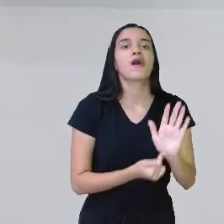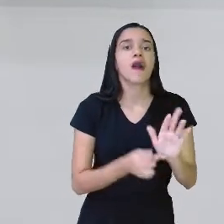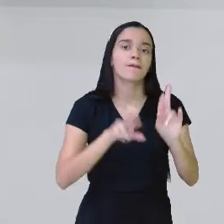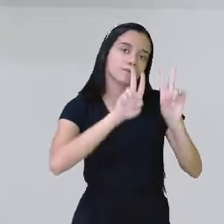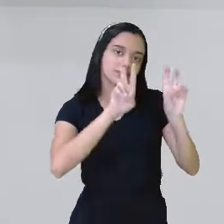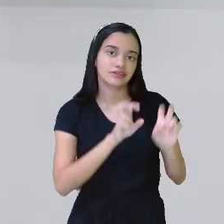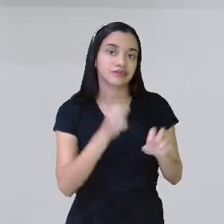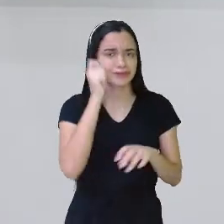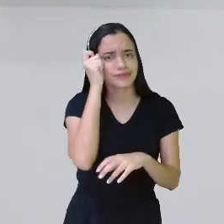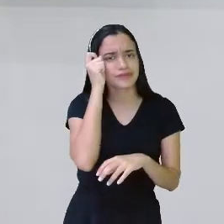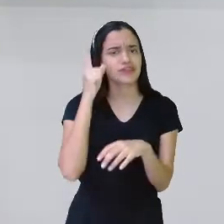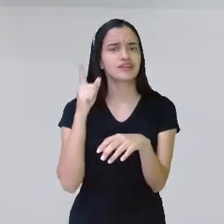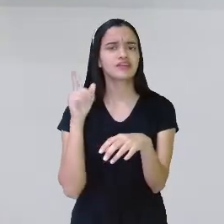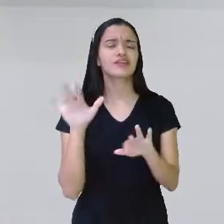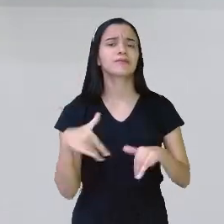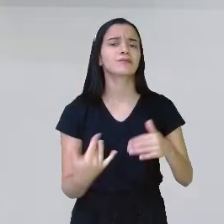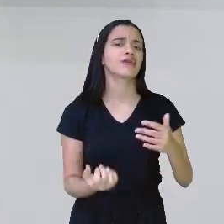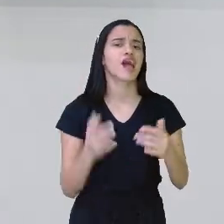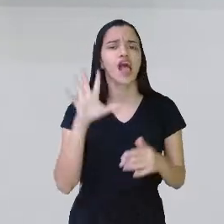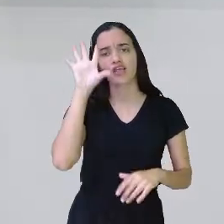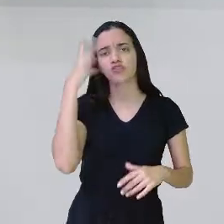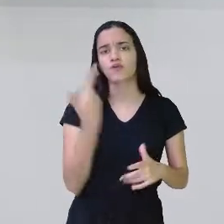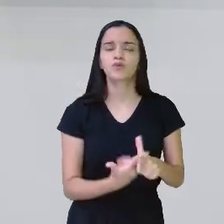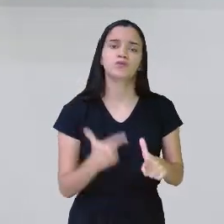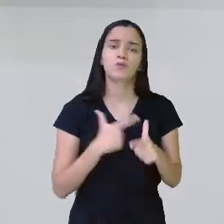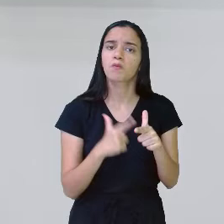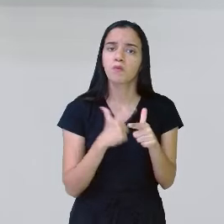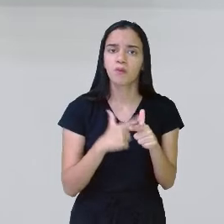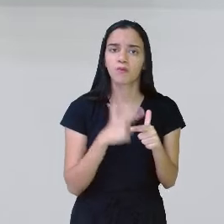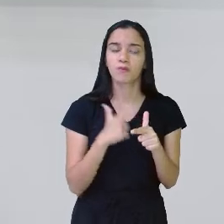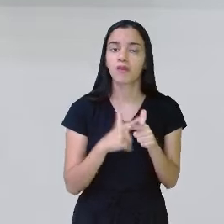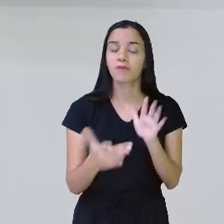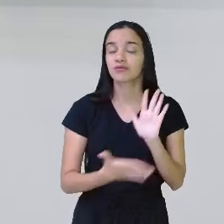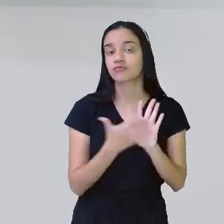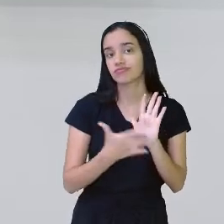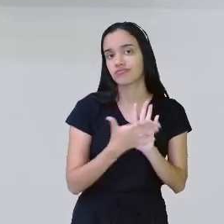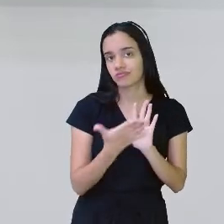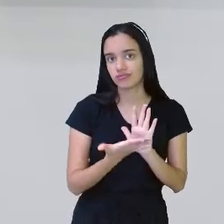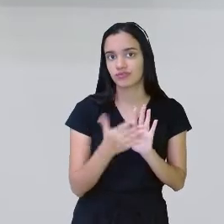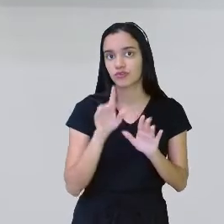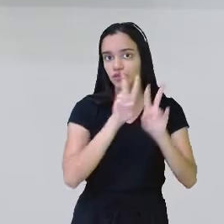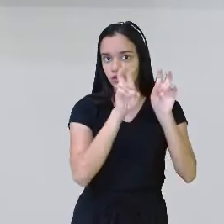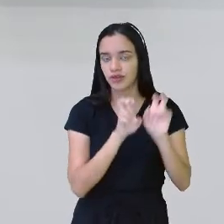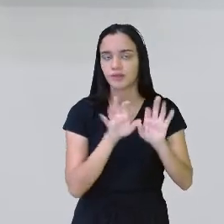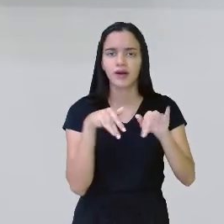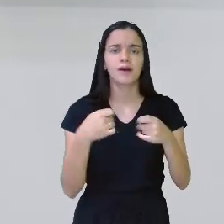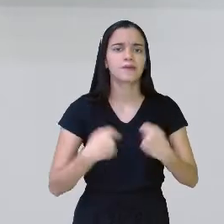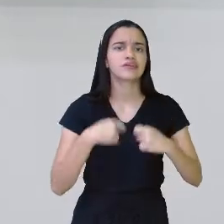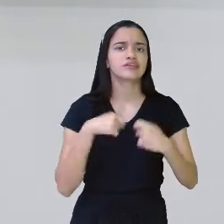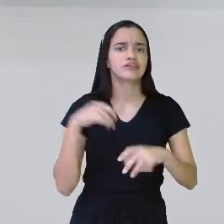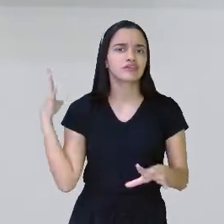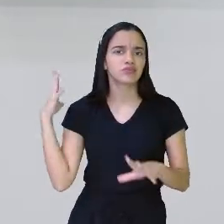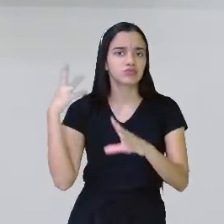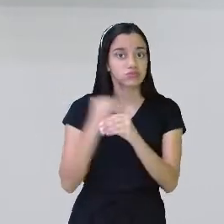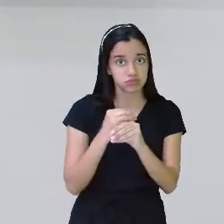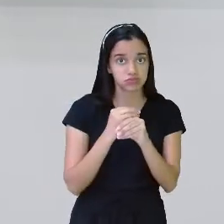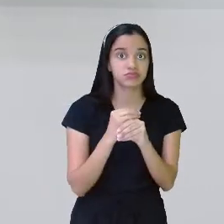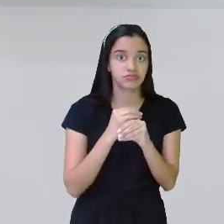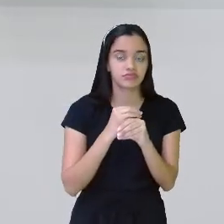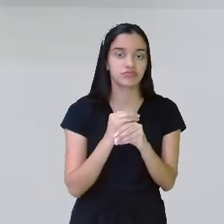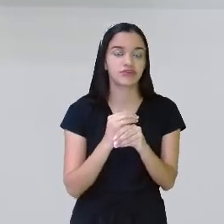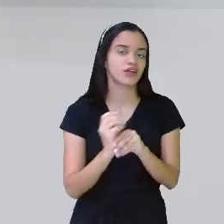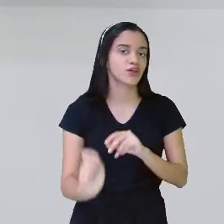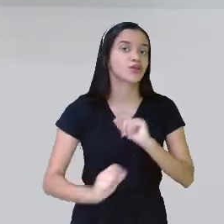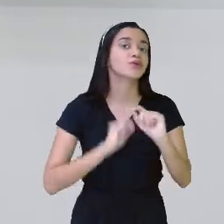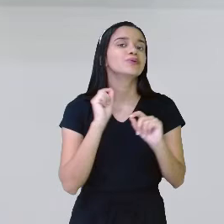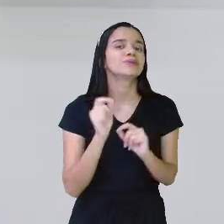das ideias para solucionar os problemas do tema proposto. Aqui a gente precisa fazer uma retomada do